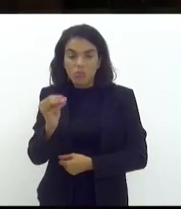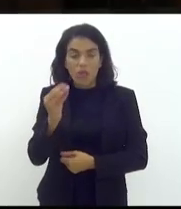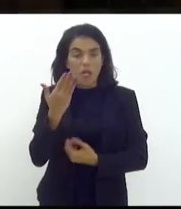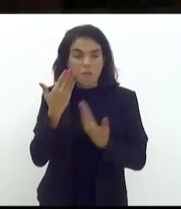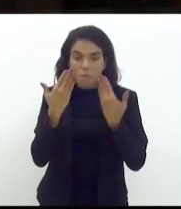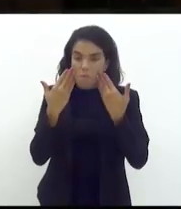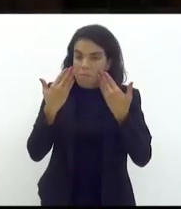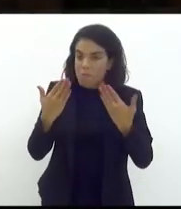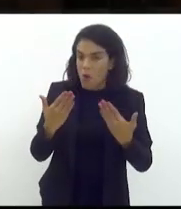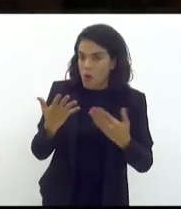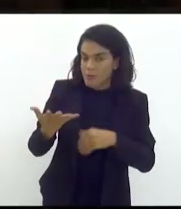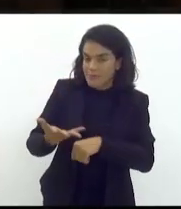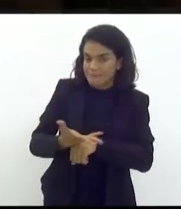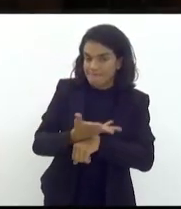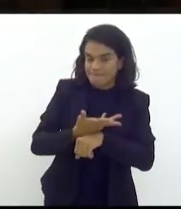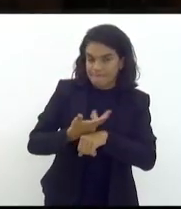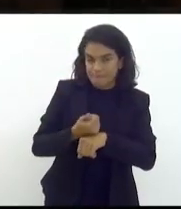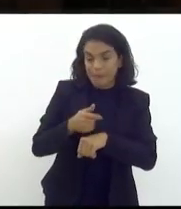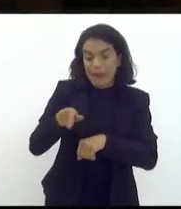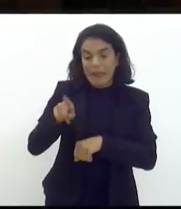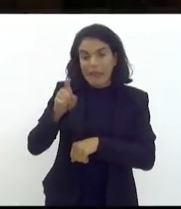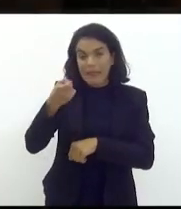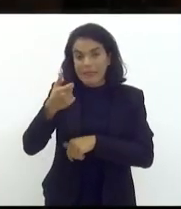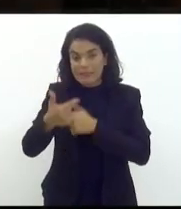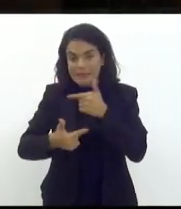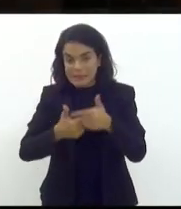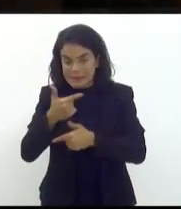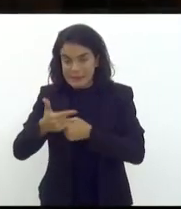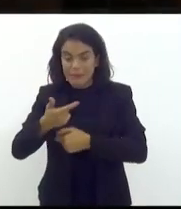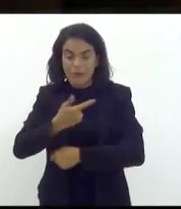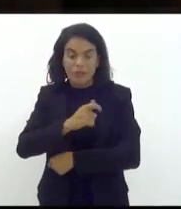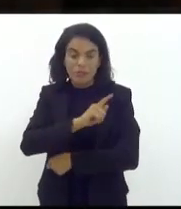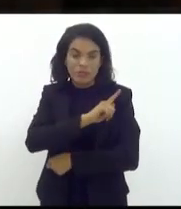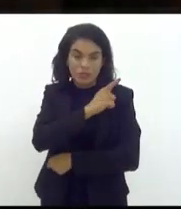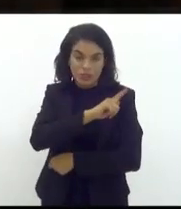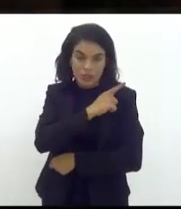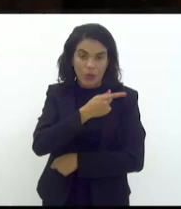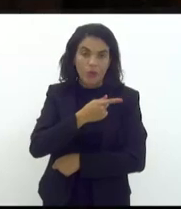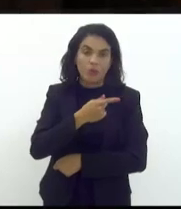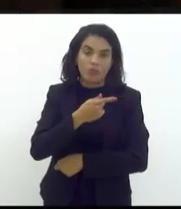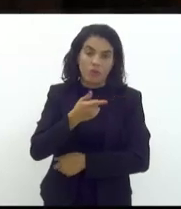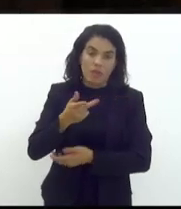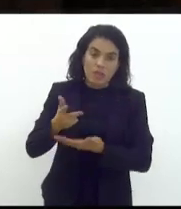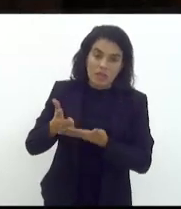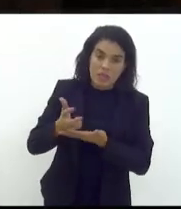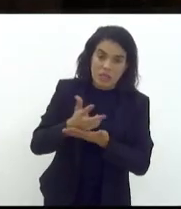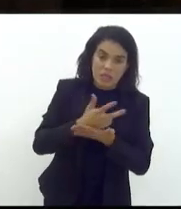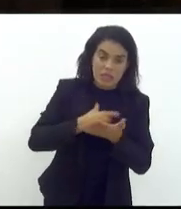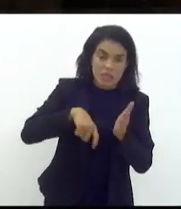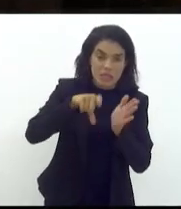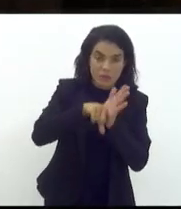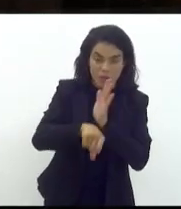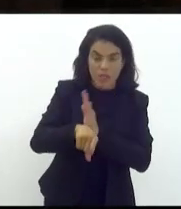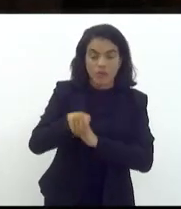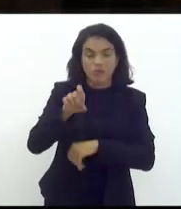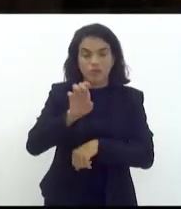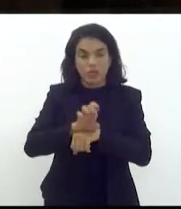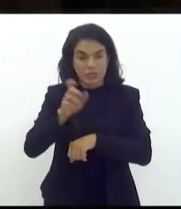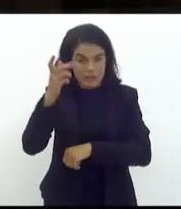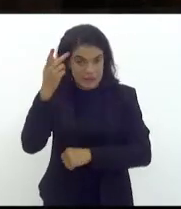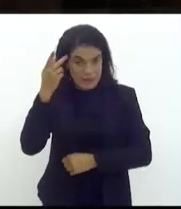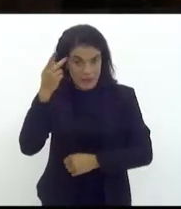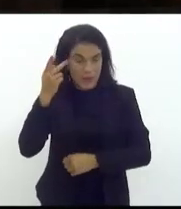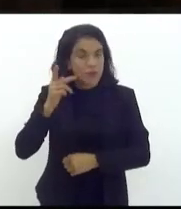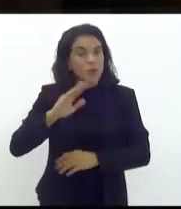qualificação porque ele trabalhou na gestão tributária do Estado de São Paulo todas